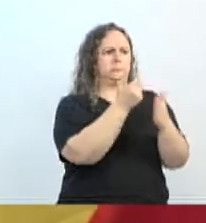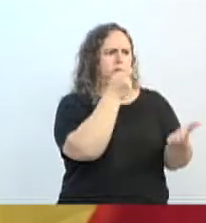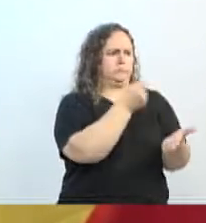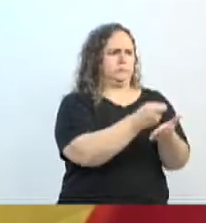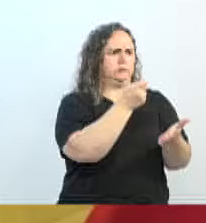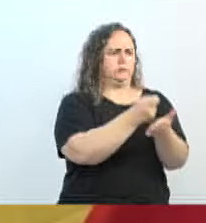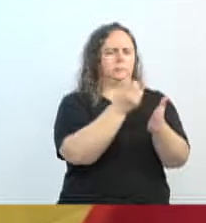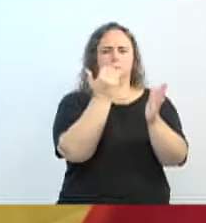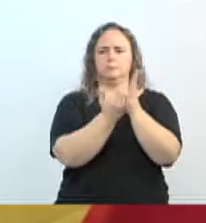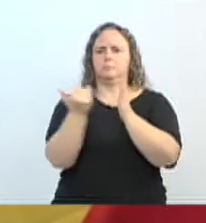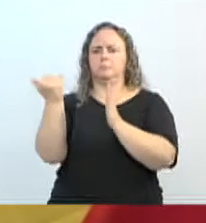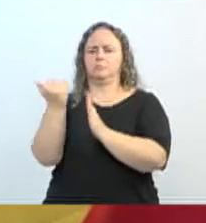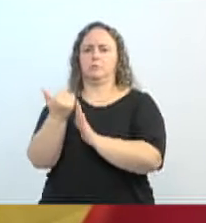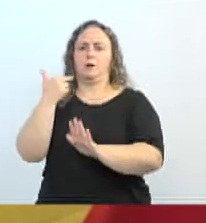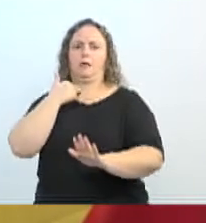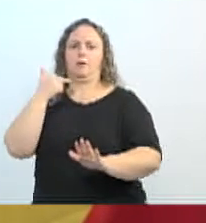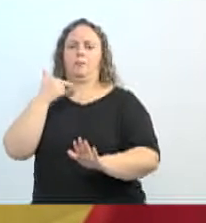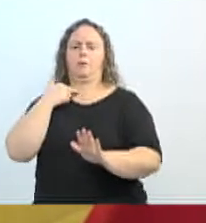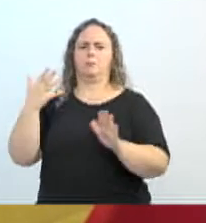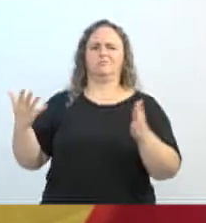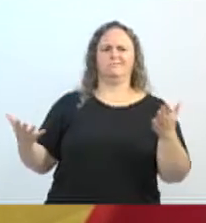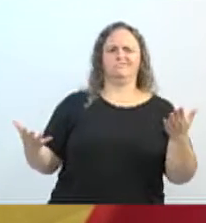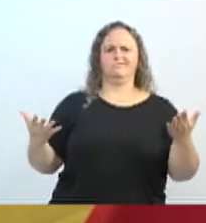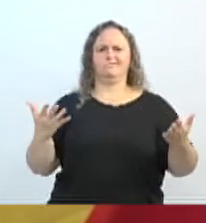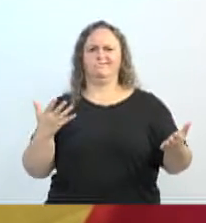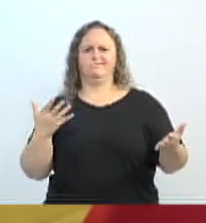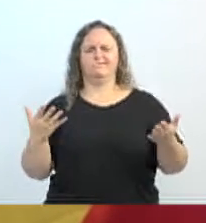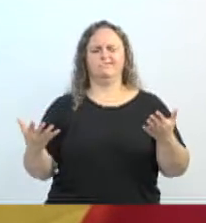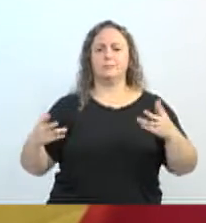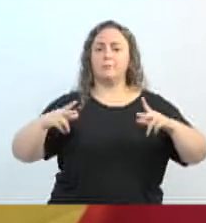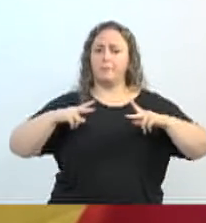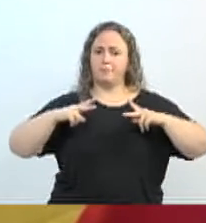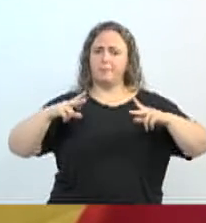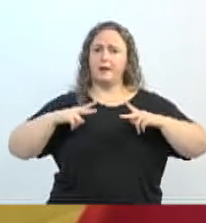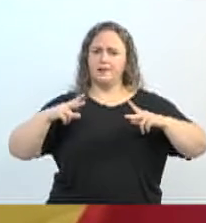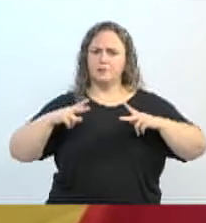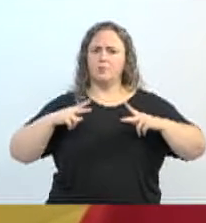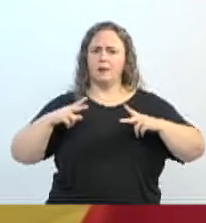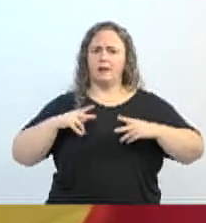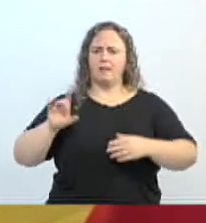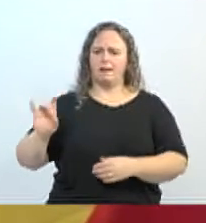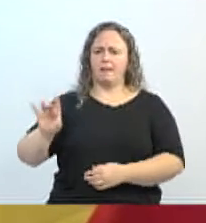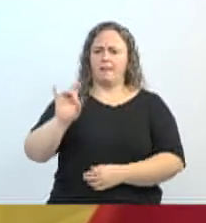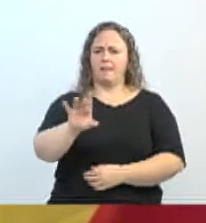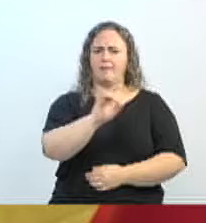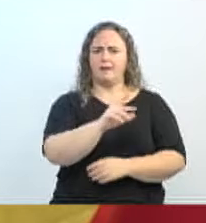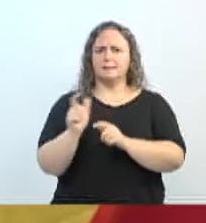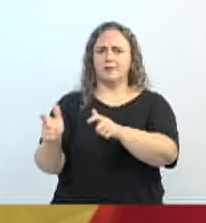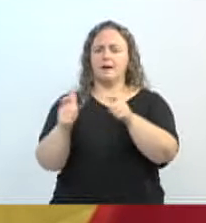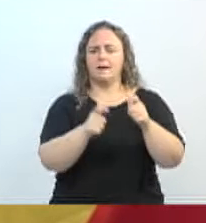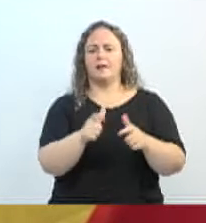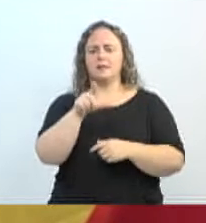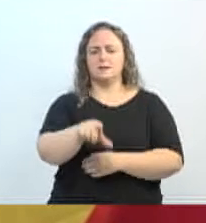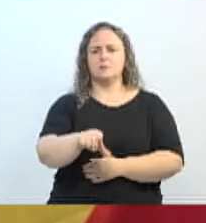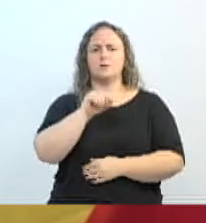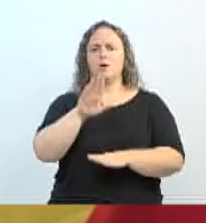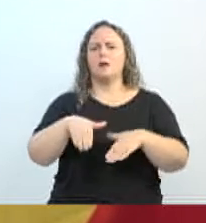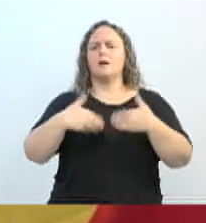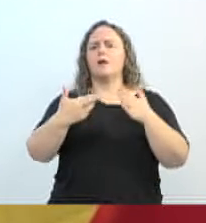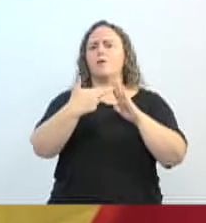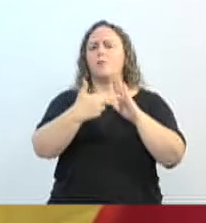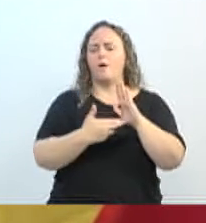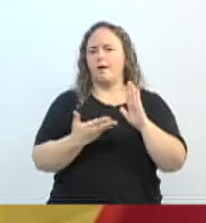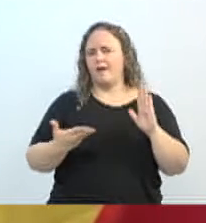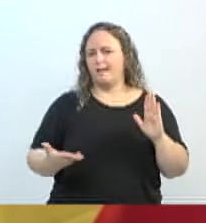vista, cabe ao setor privado determinar as diretrizes do seu estabelecimento. E é isso que o nosso projeto